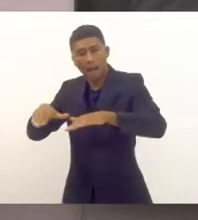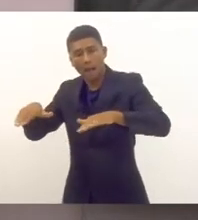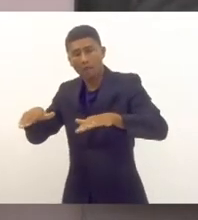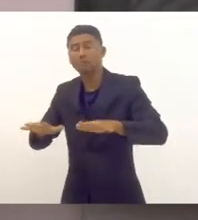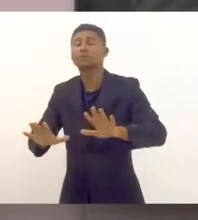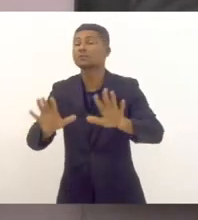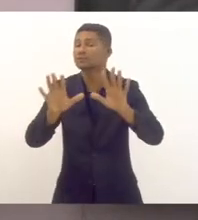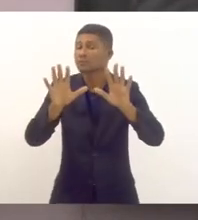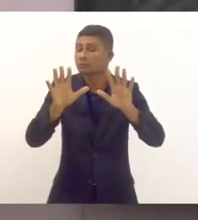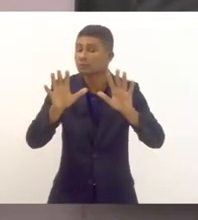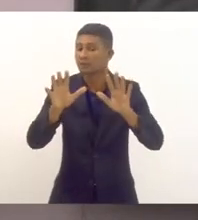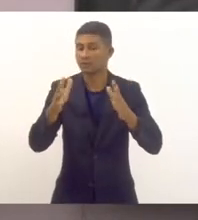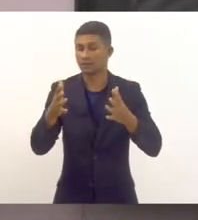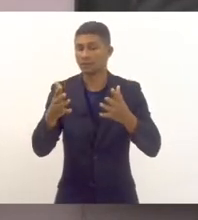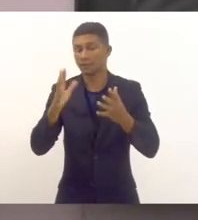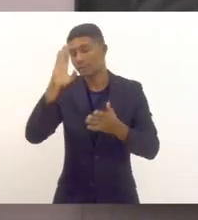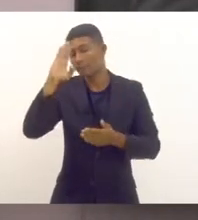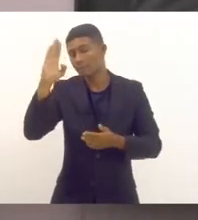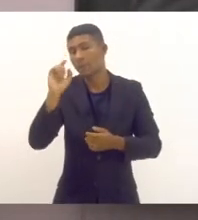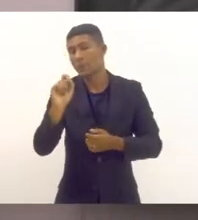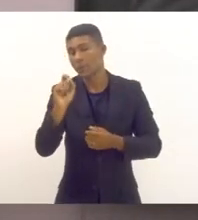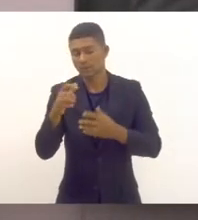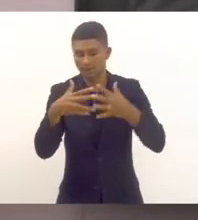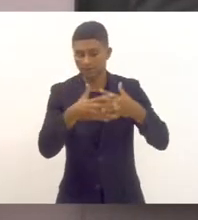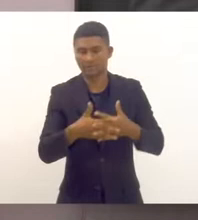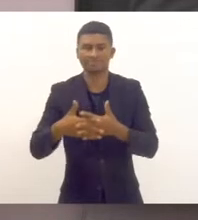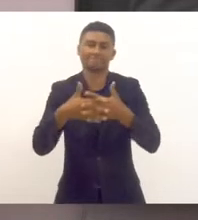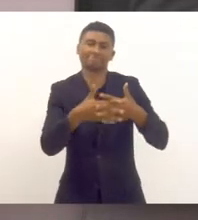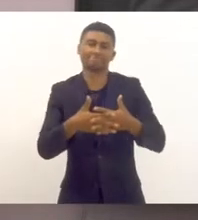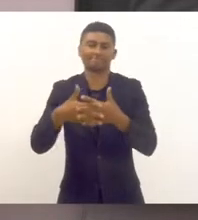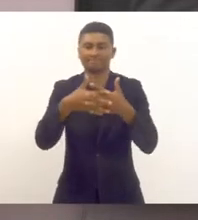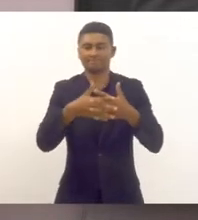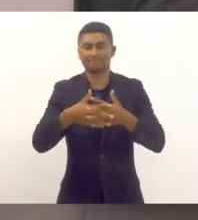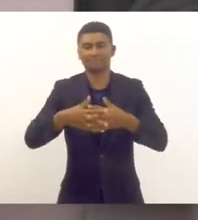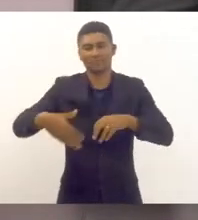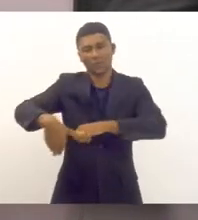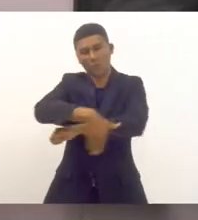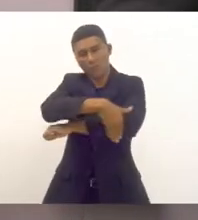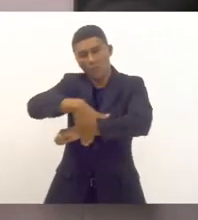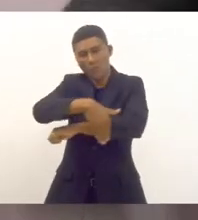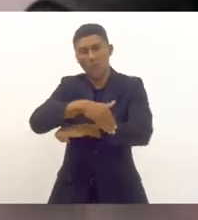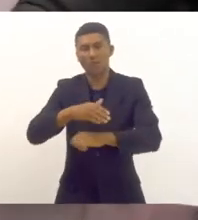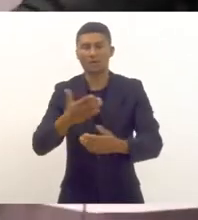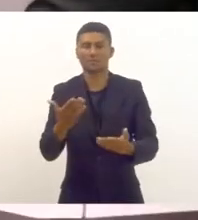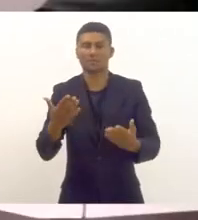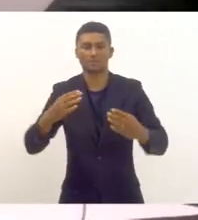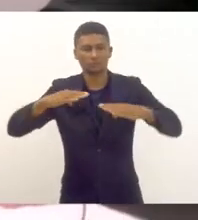a multimodalidade, é o transporte rodoviário de cargas. Né? Então,